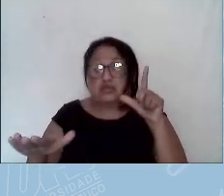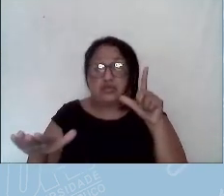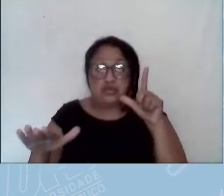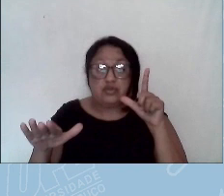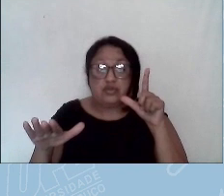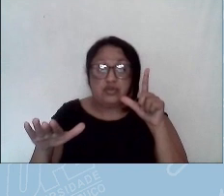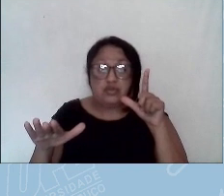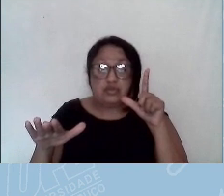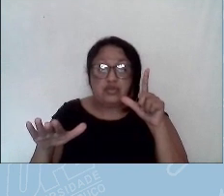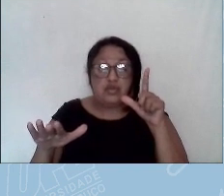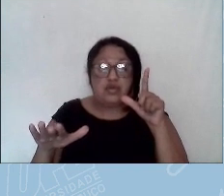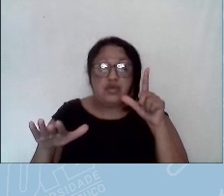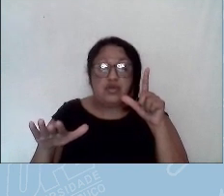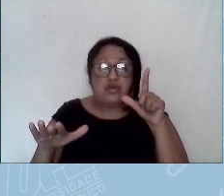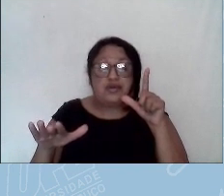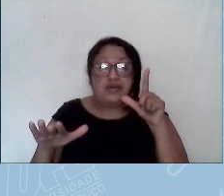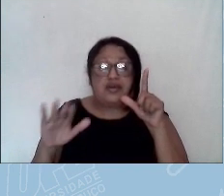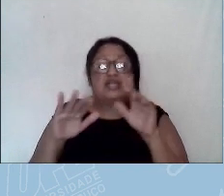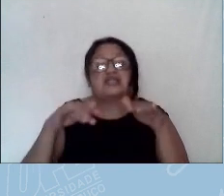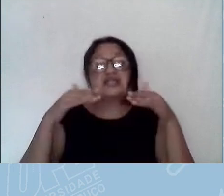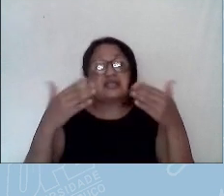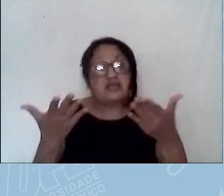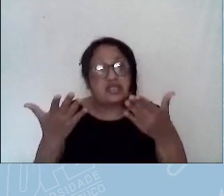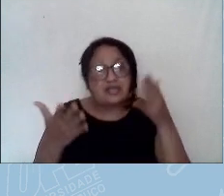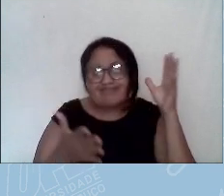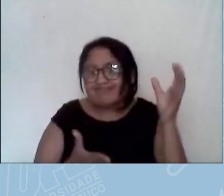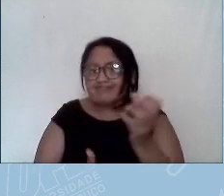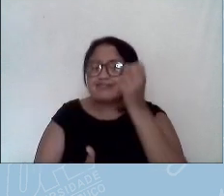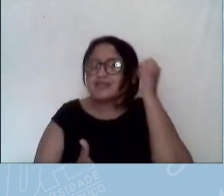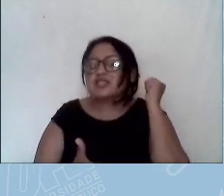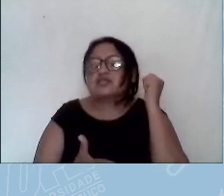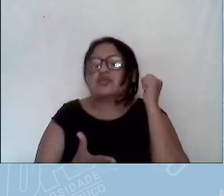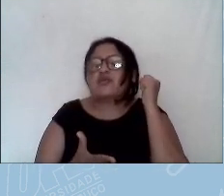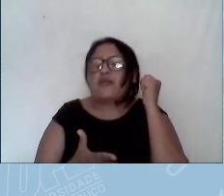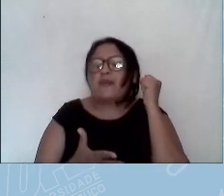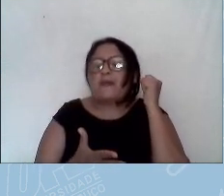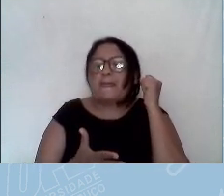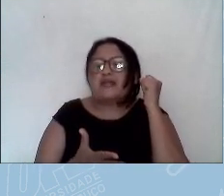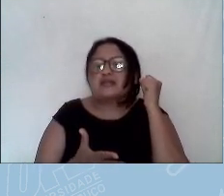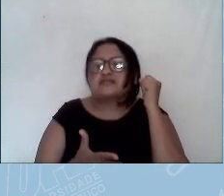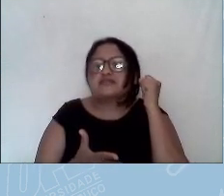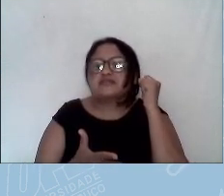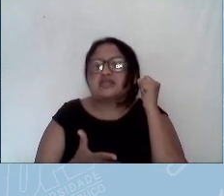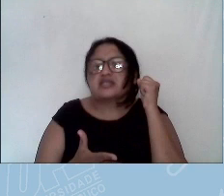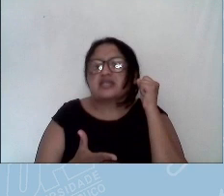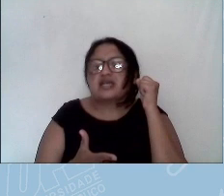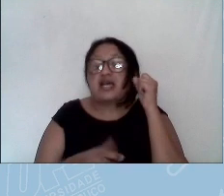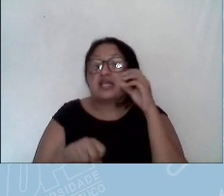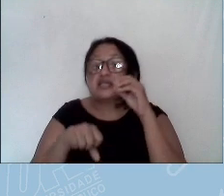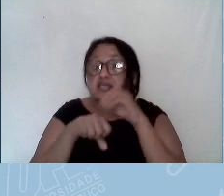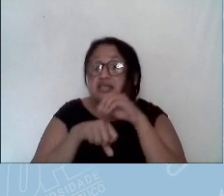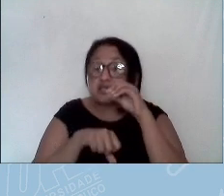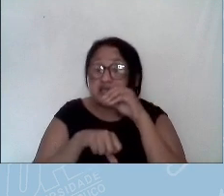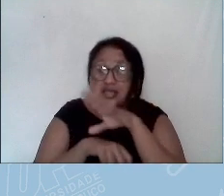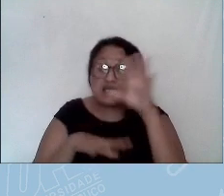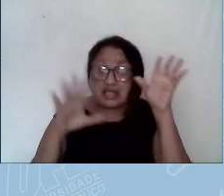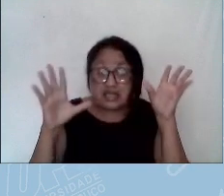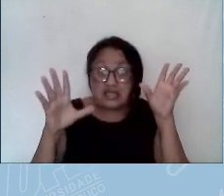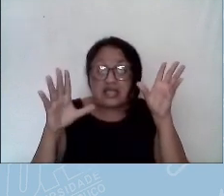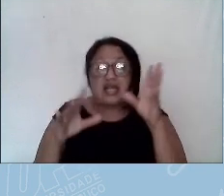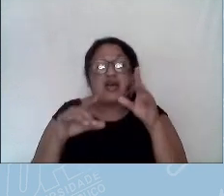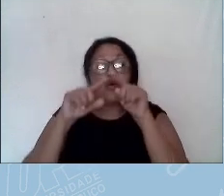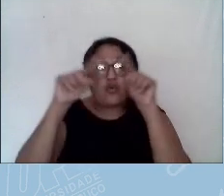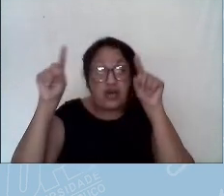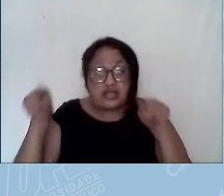então a gente resgatou os dados da observação de Maria Eduarda o quadro dela lá